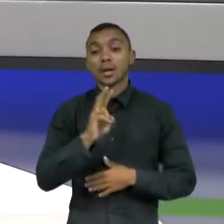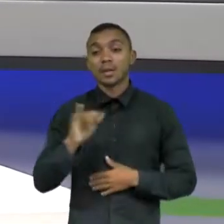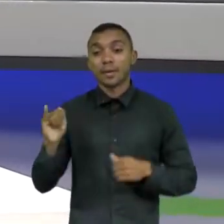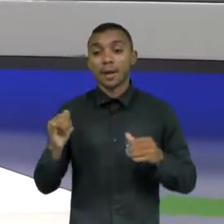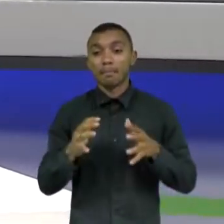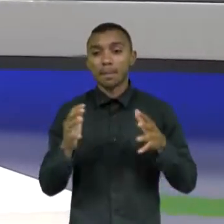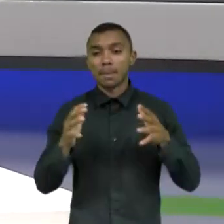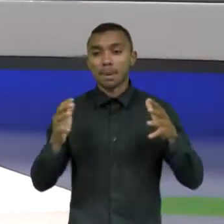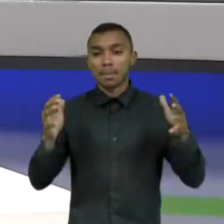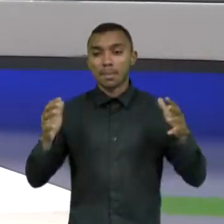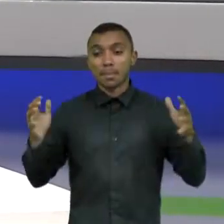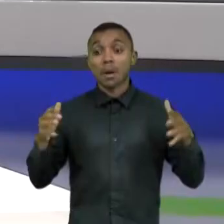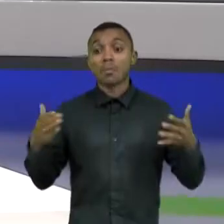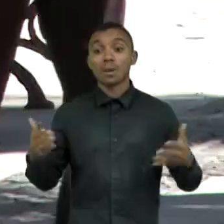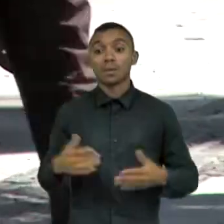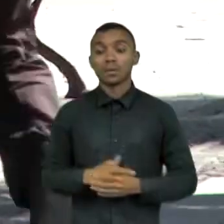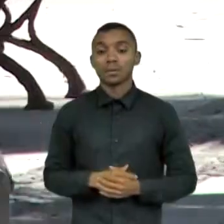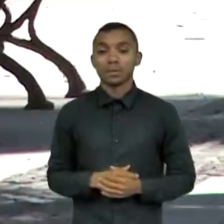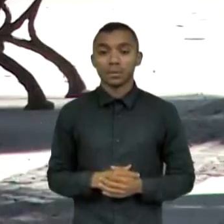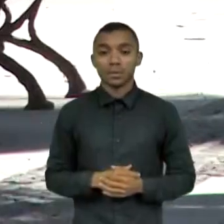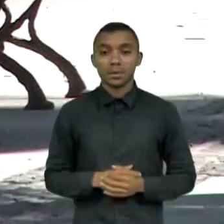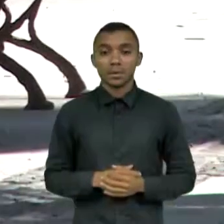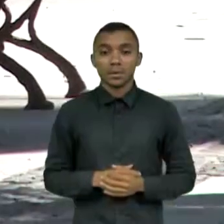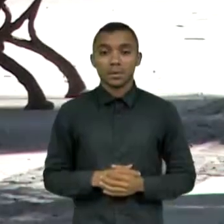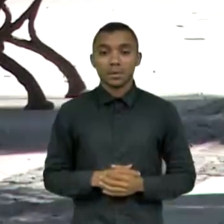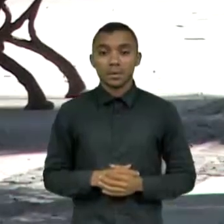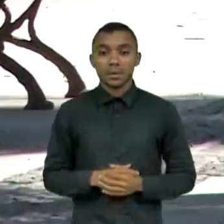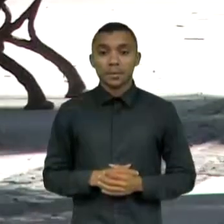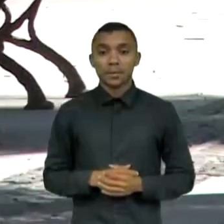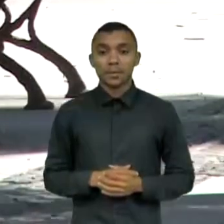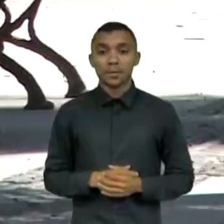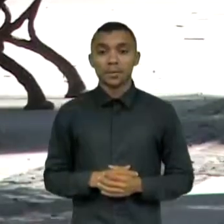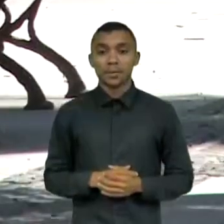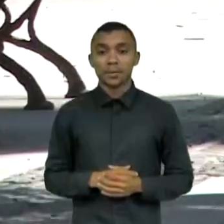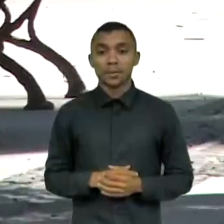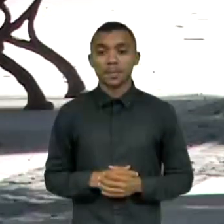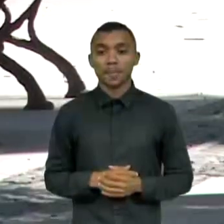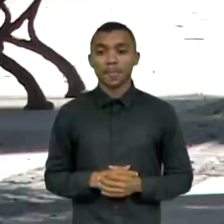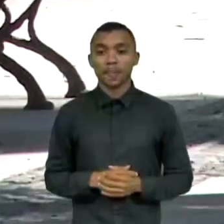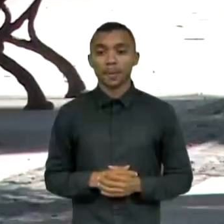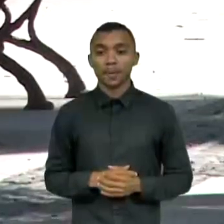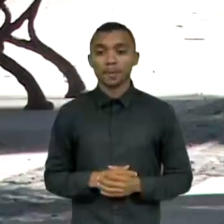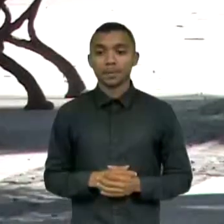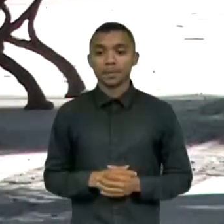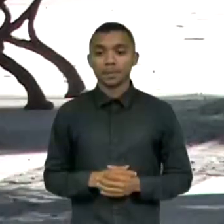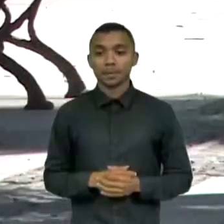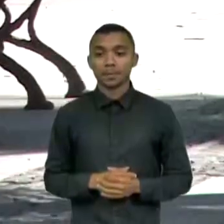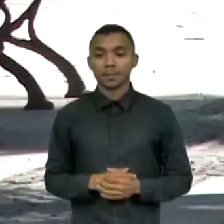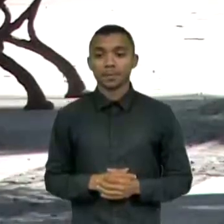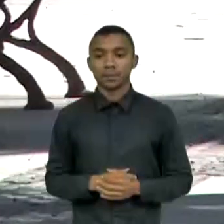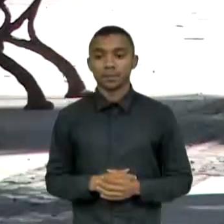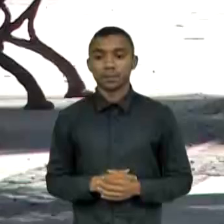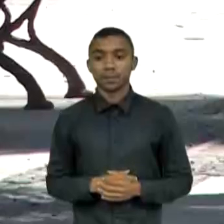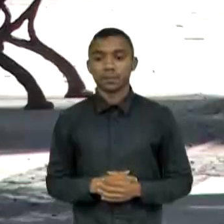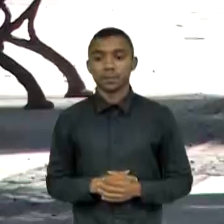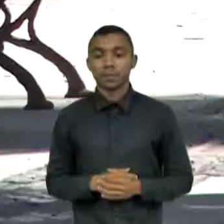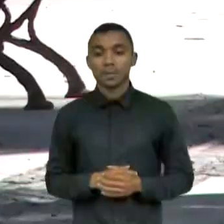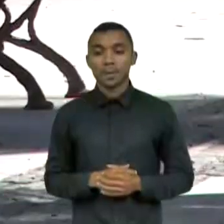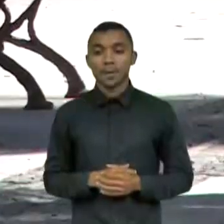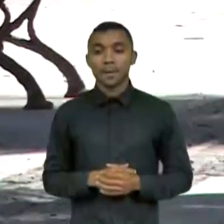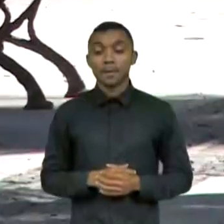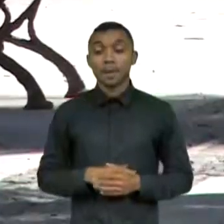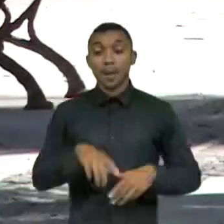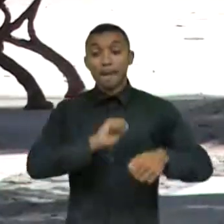crescimento populacional. Segundo o relatório das Nações Unidas, já levando em conta índices da